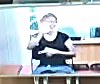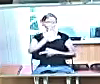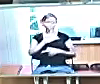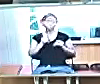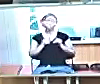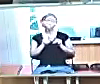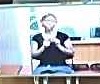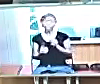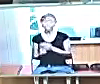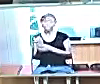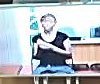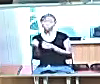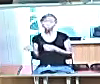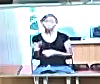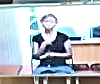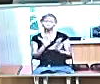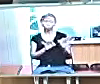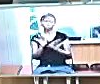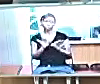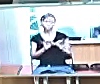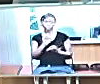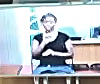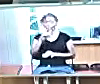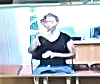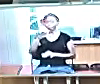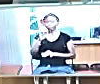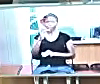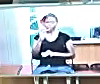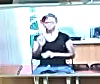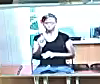df pode passar por favor